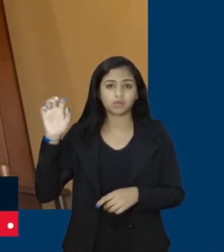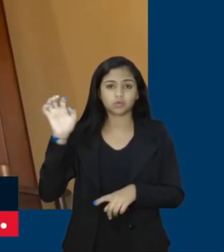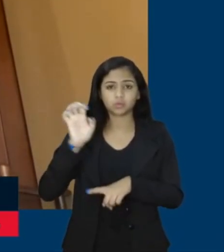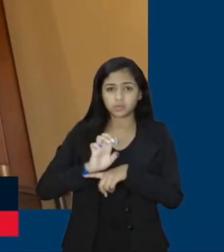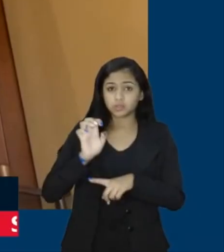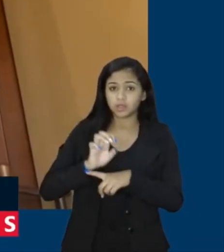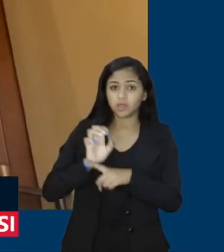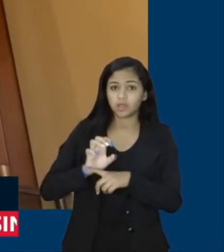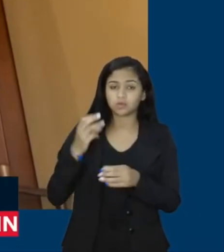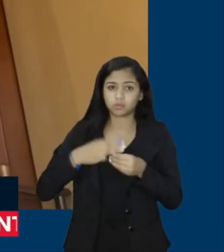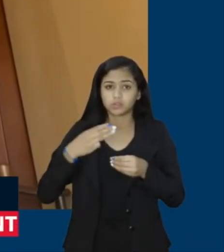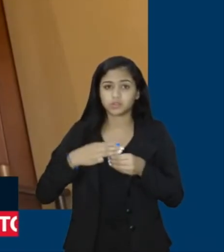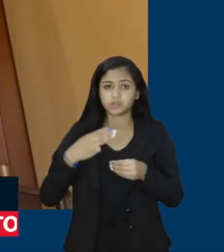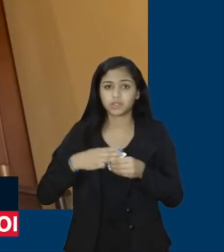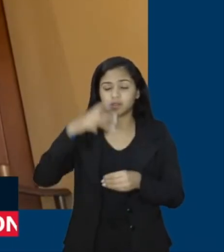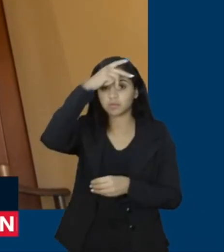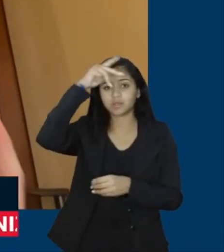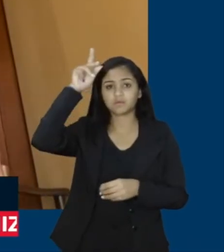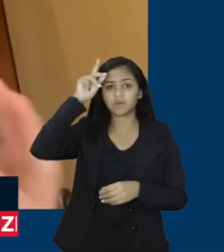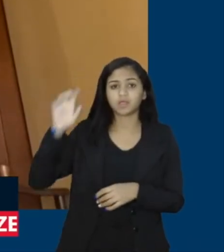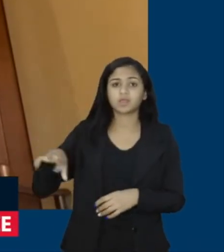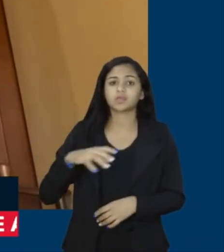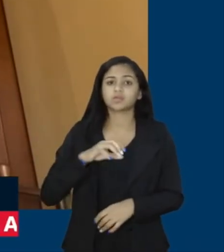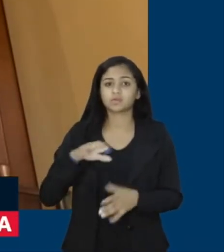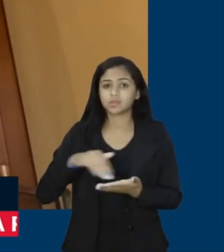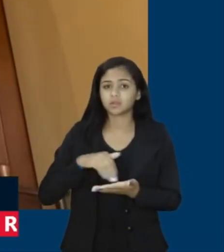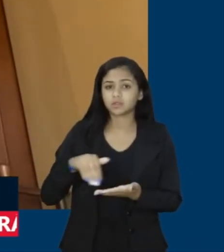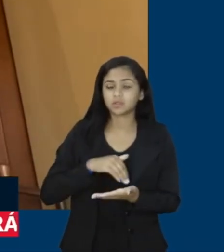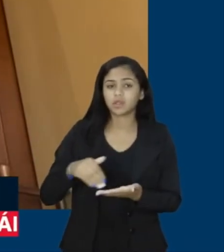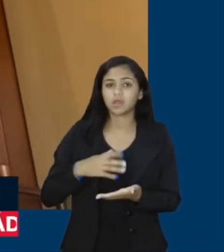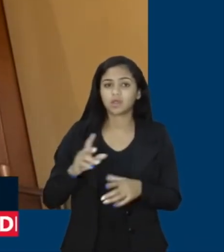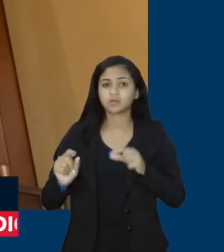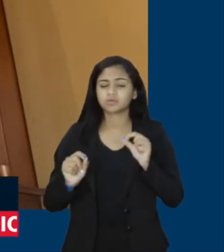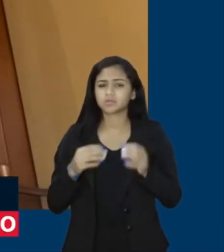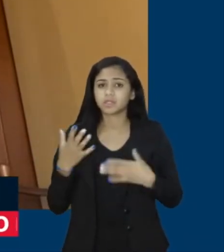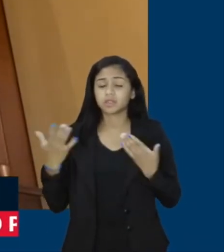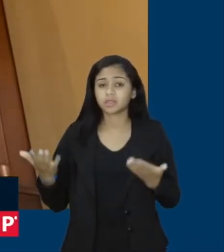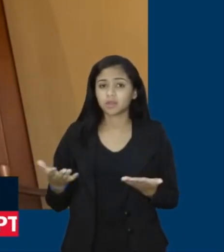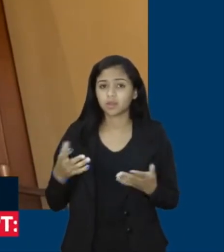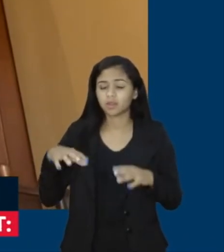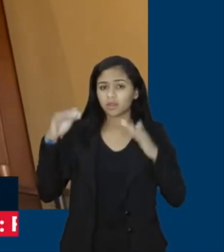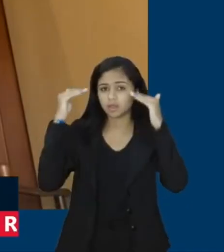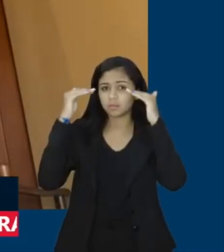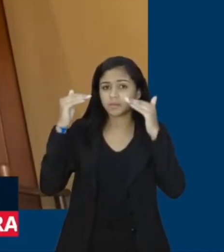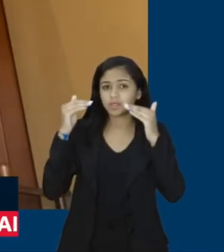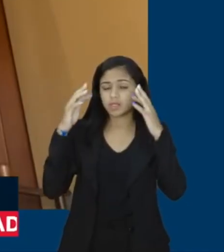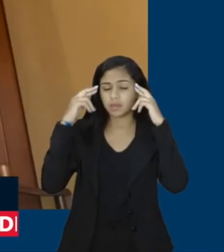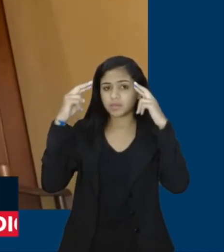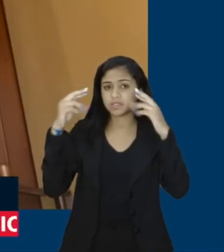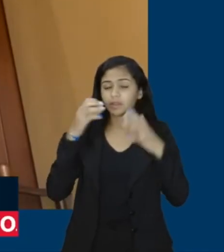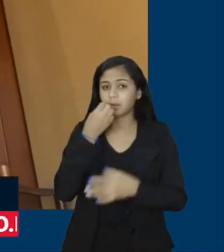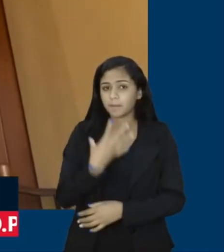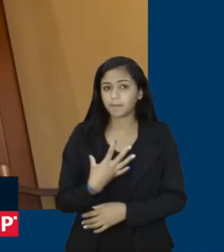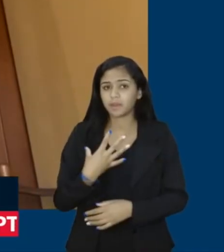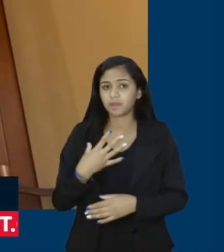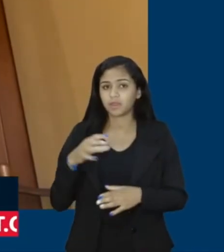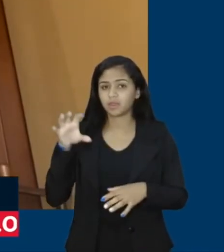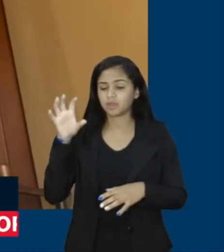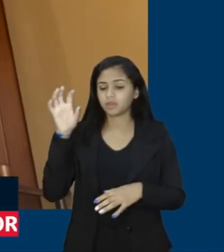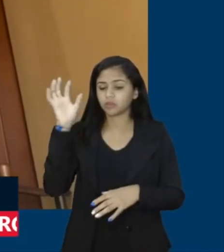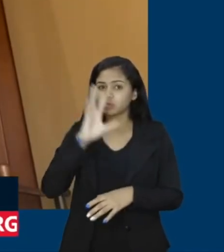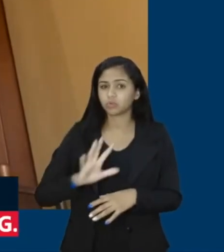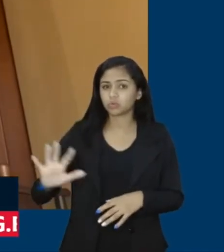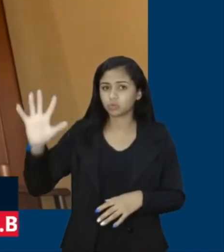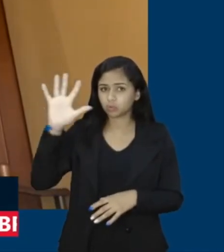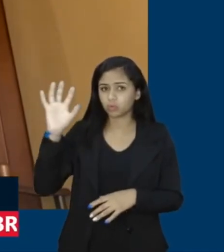prefeitos, secretários do Paraná. Por isso que ela representa bem praticamente todas as regiões, as áreas mais importantes estão